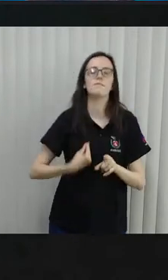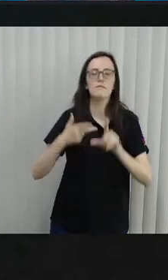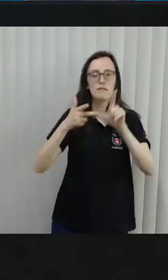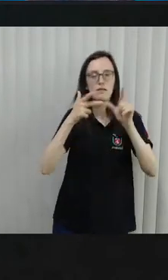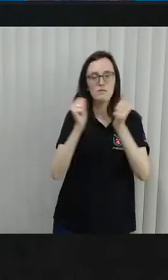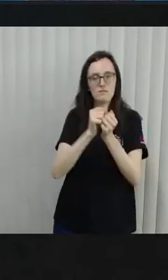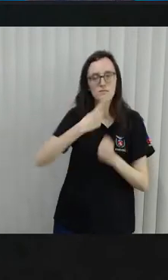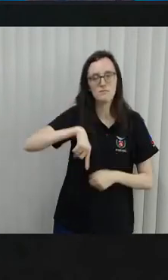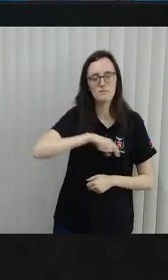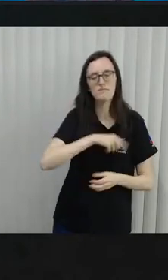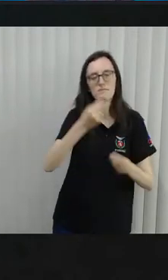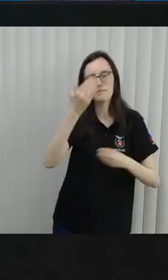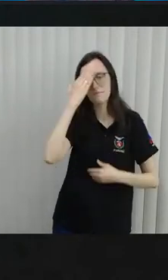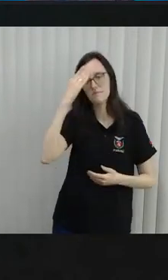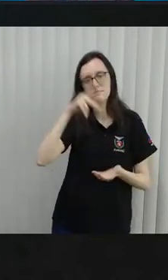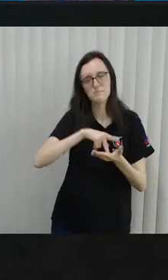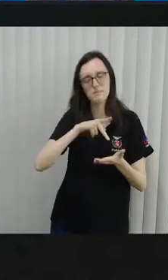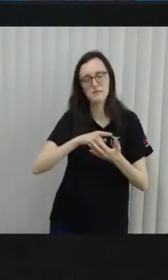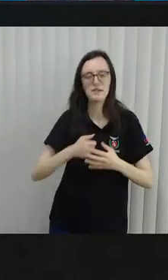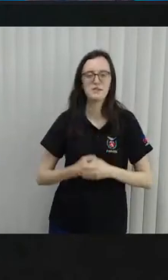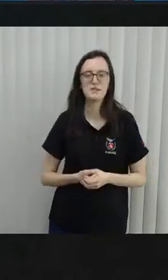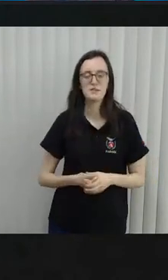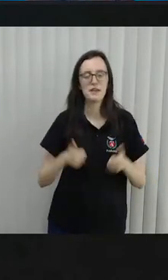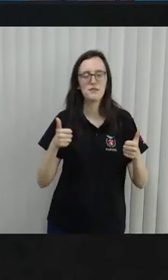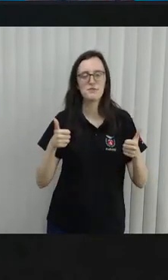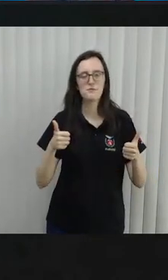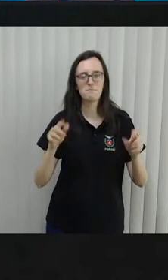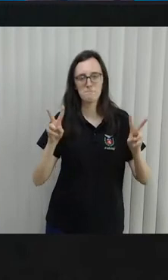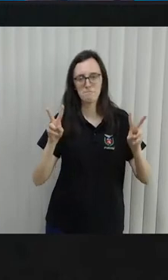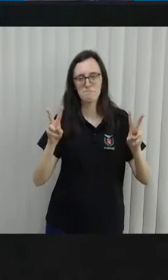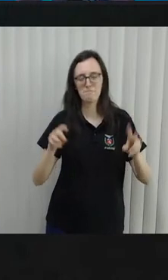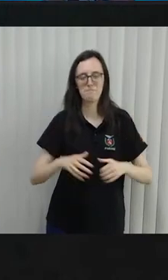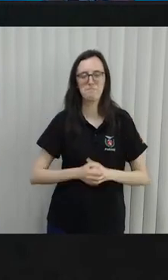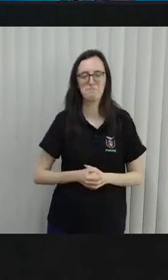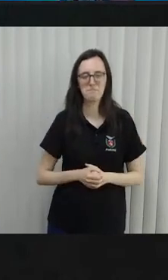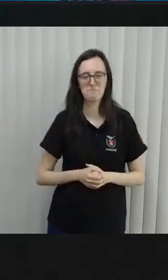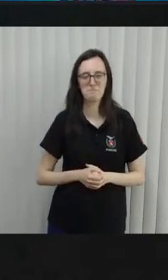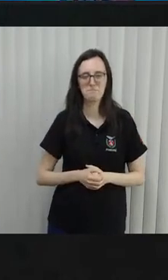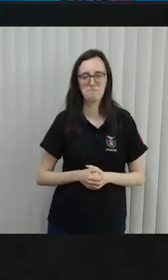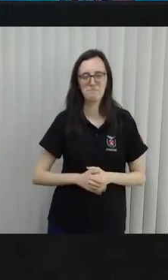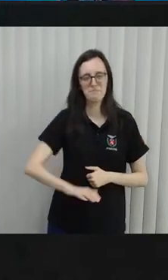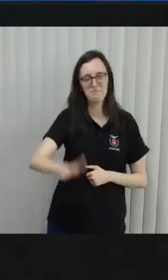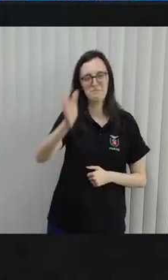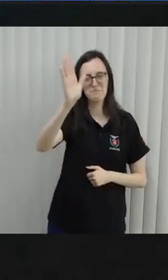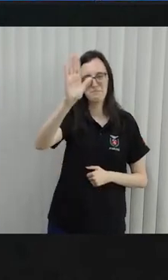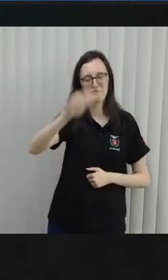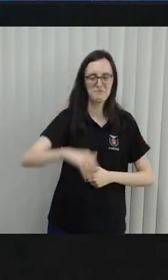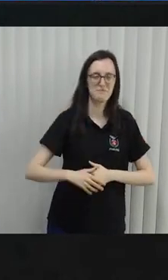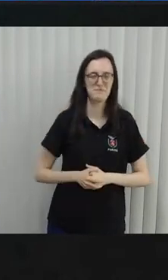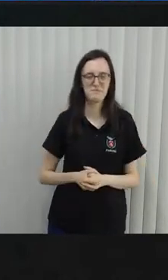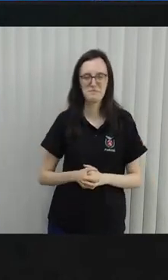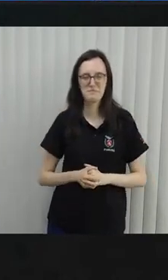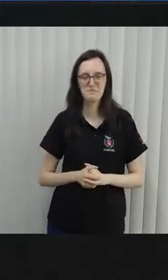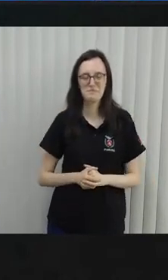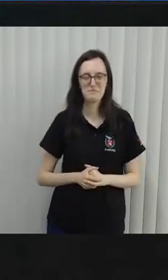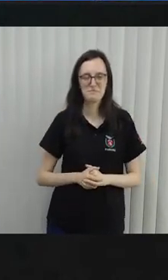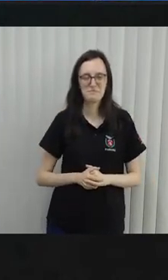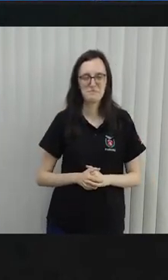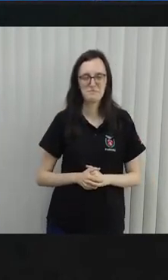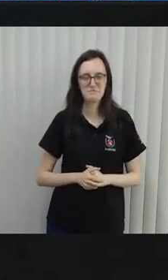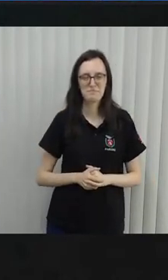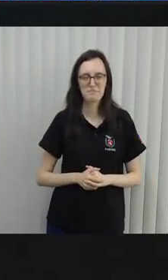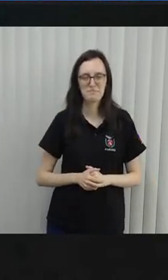gente. Muito obrigado de verdade, gente. E é isso. Valeu. Tchau, pessoal. Até mais.